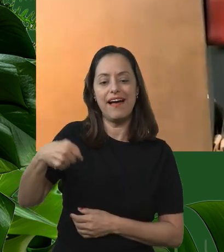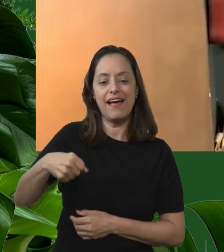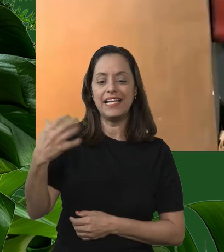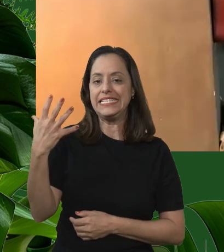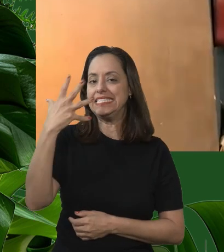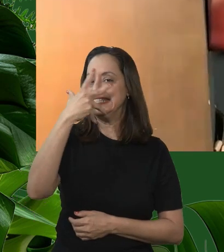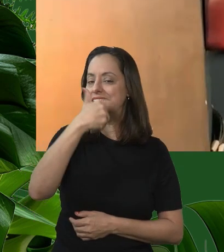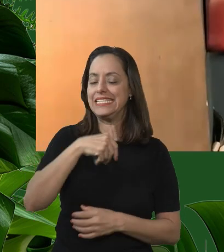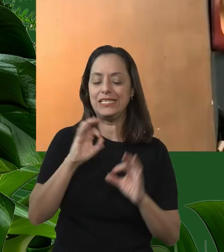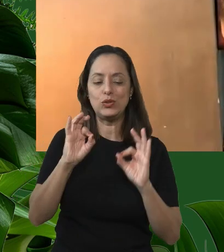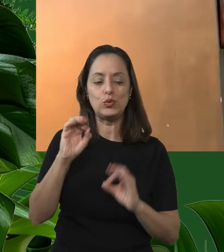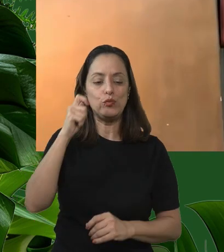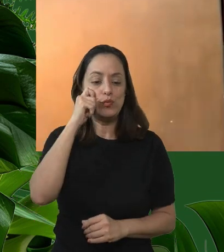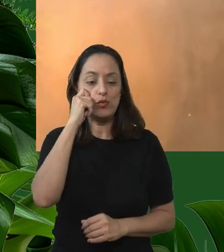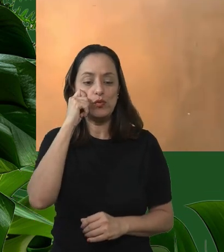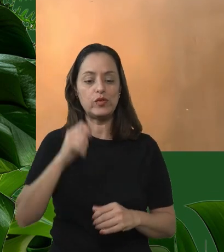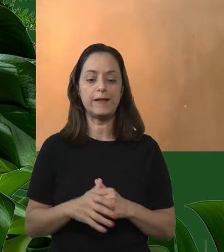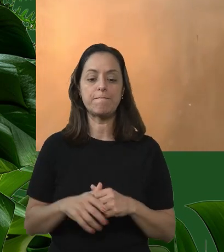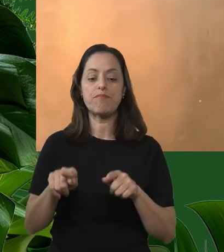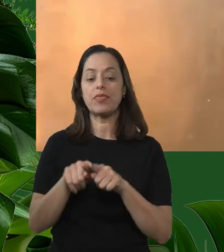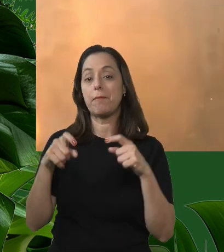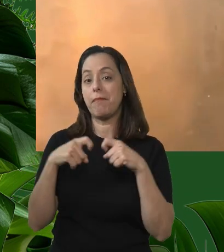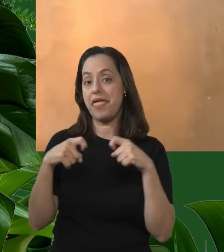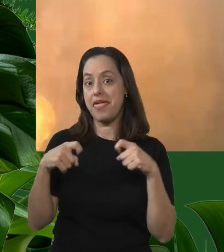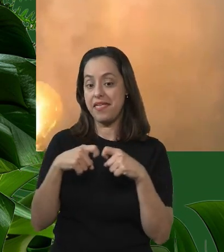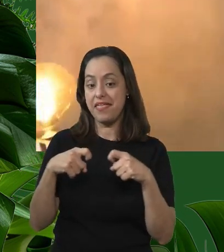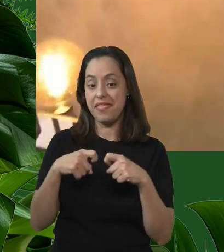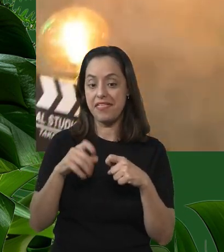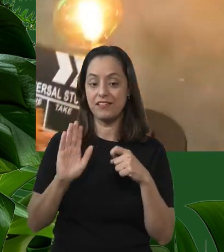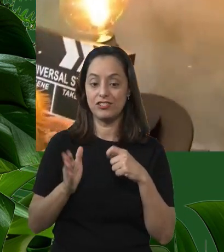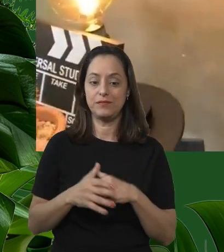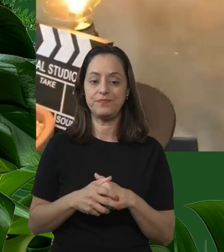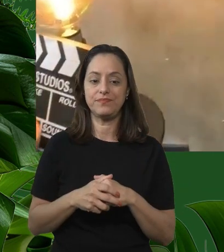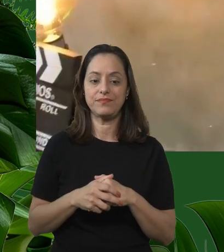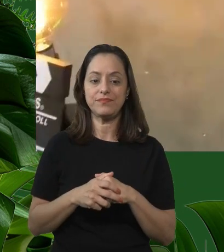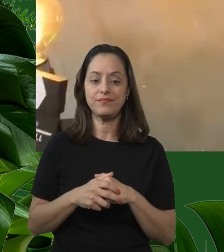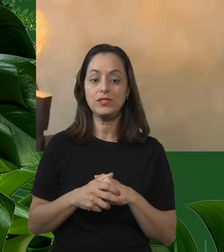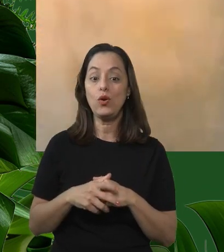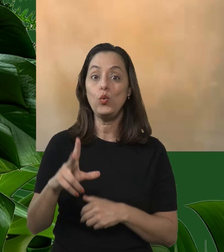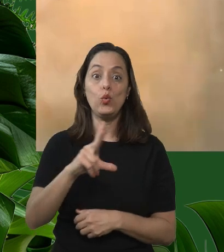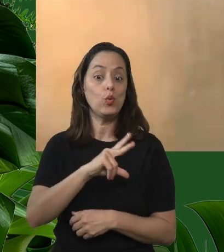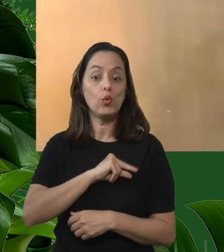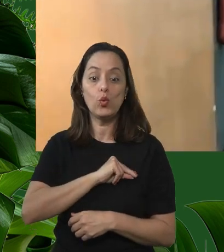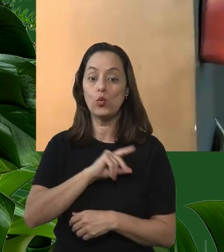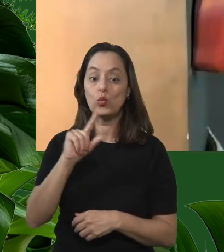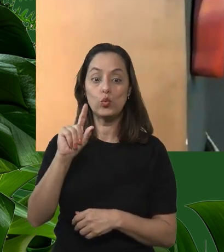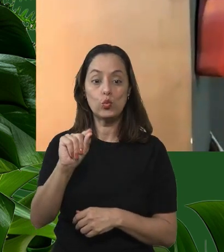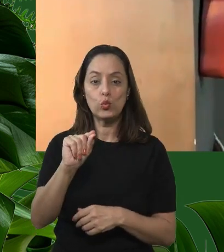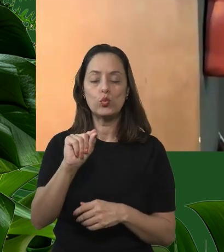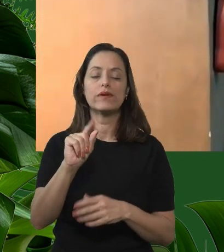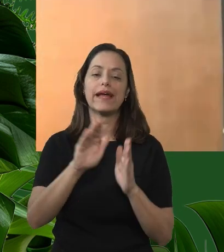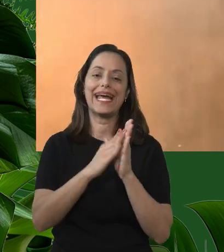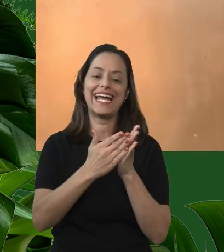é muito legal. O Amei. que mais tem aí? Meias que a Amanda já ganhou, né? Olha o que tem aqui. Nossa, esse aí tá Caderninho